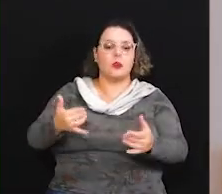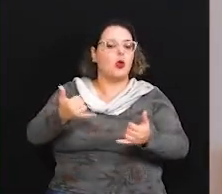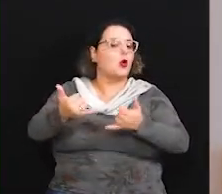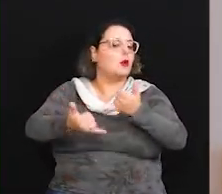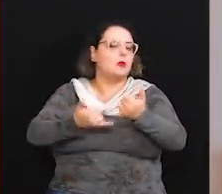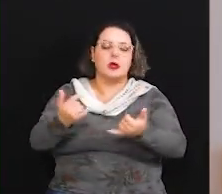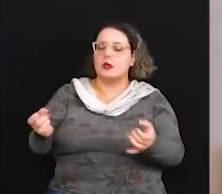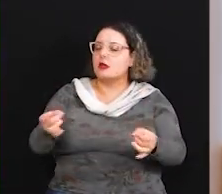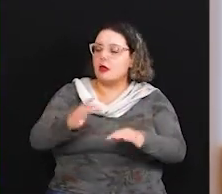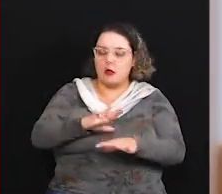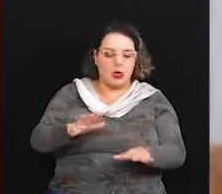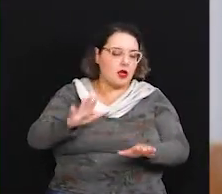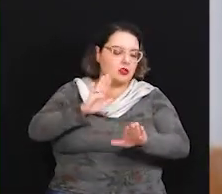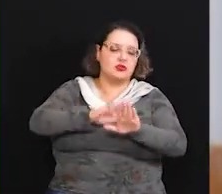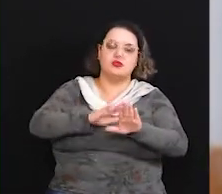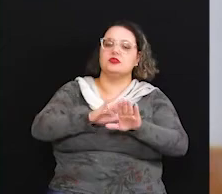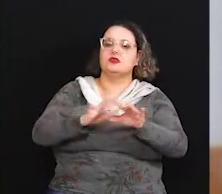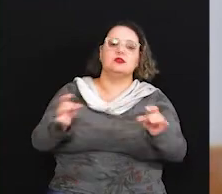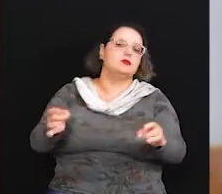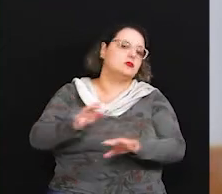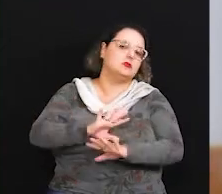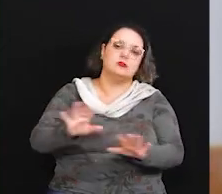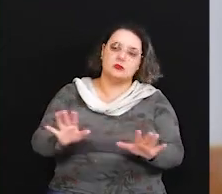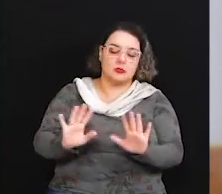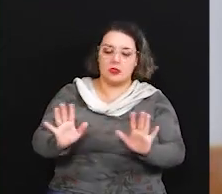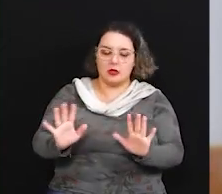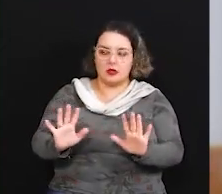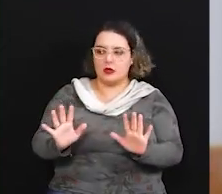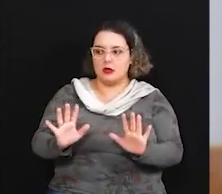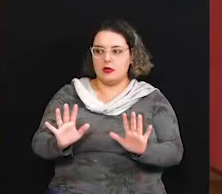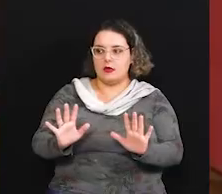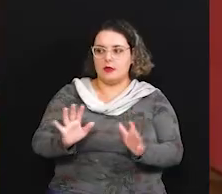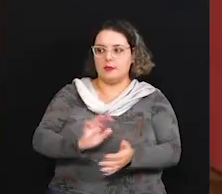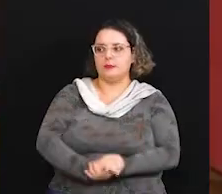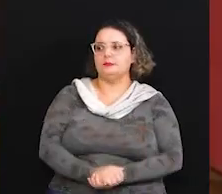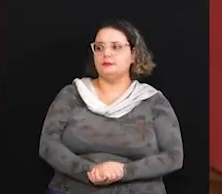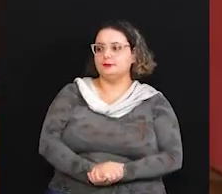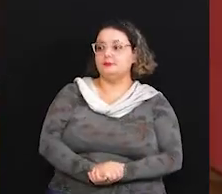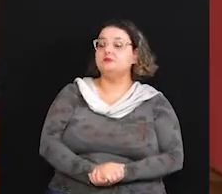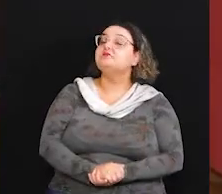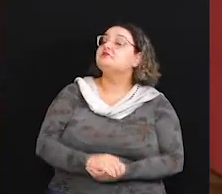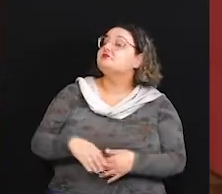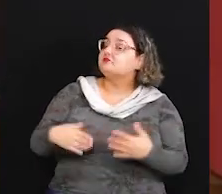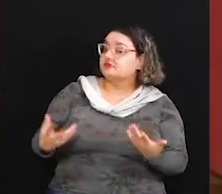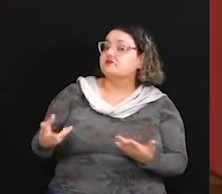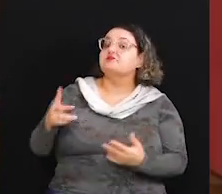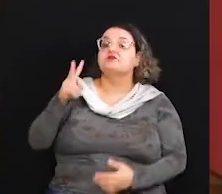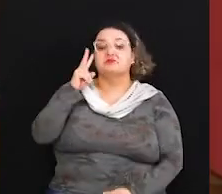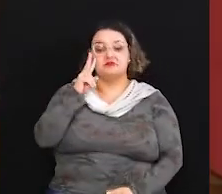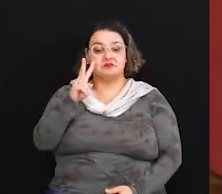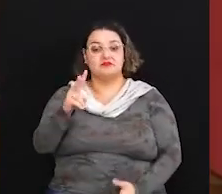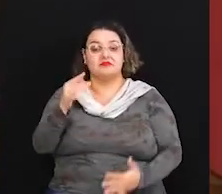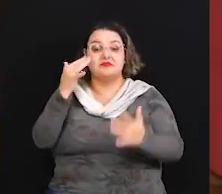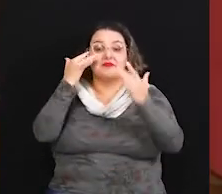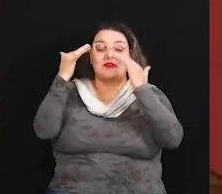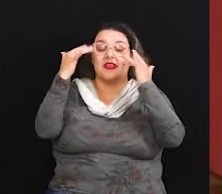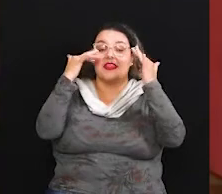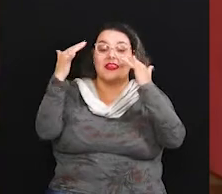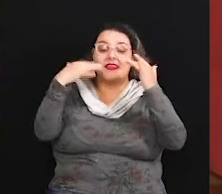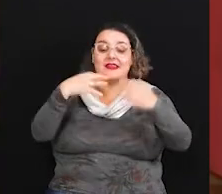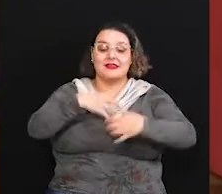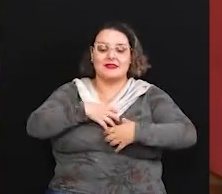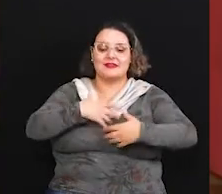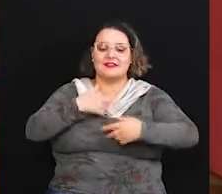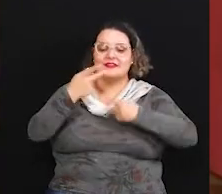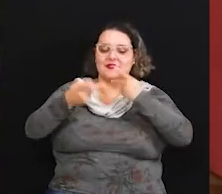brinquedo aqui não é pronto, a atividade aqui não é pronta para a criança. A gente pode ver pelo brilho no olhar,